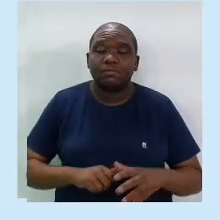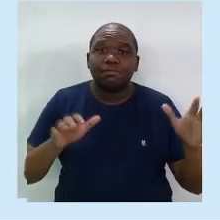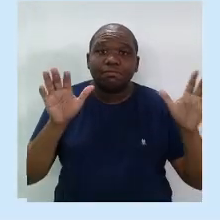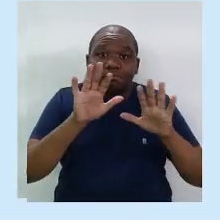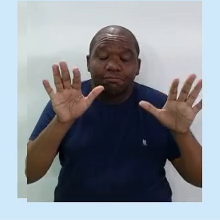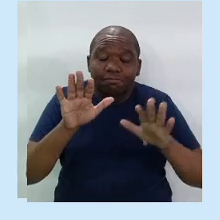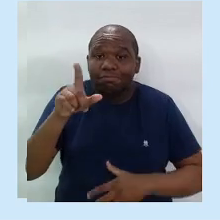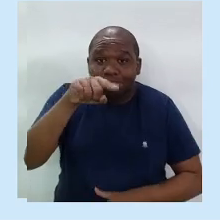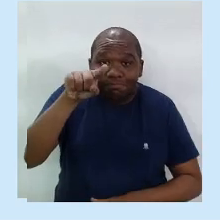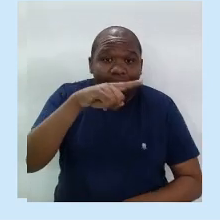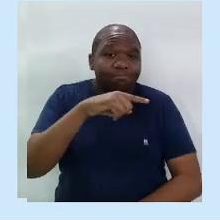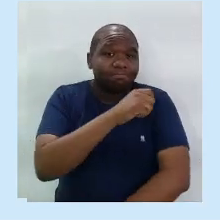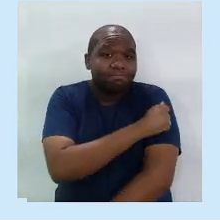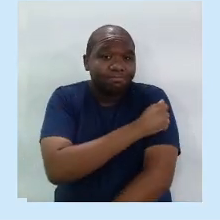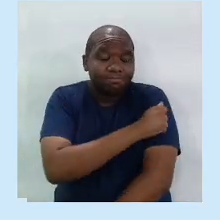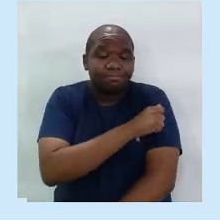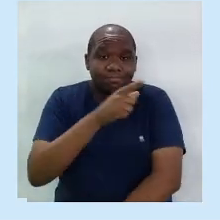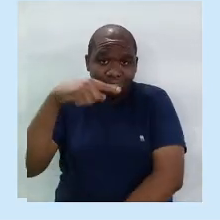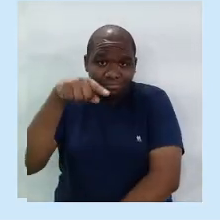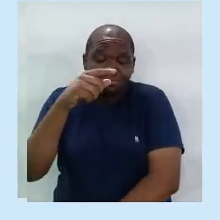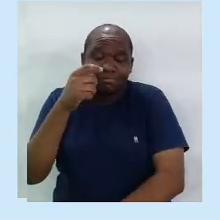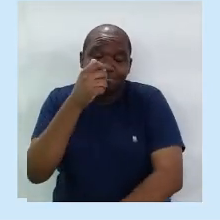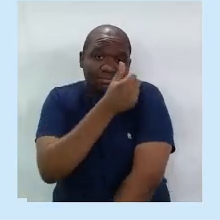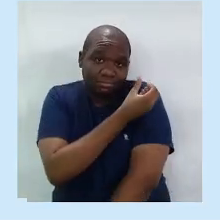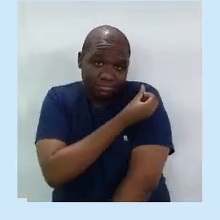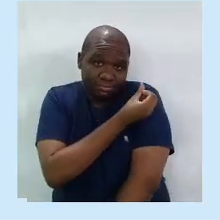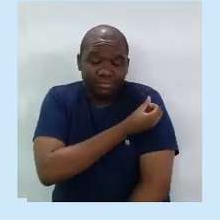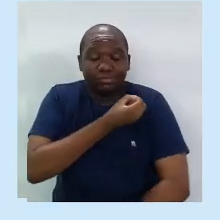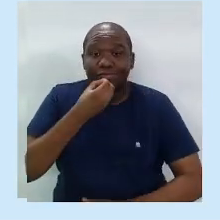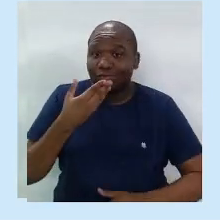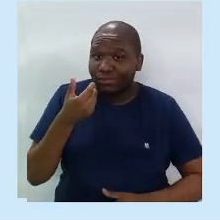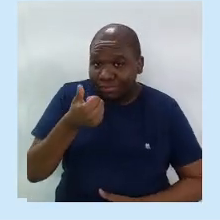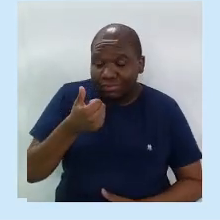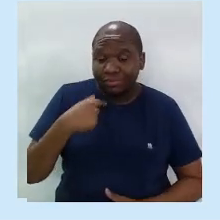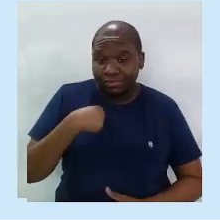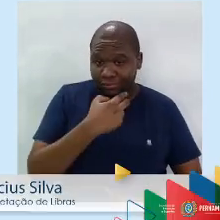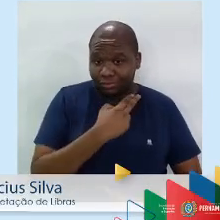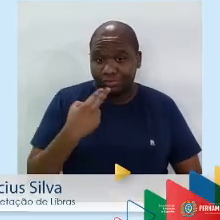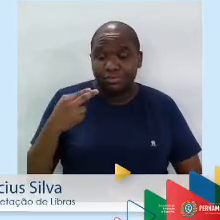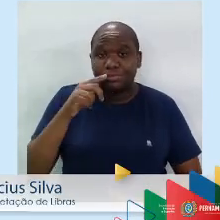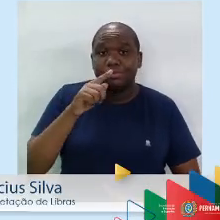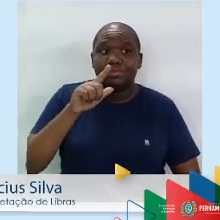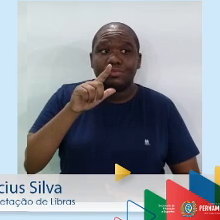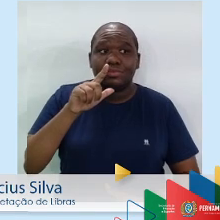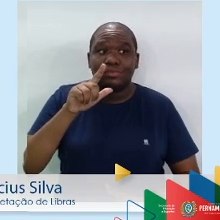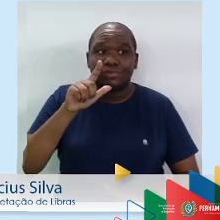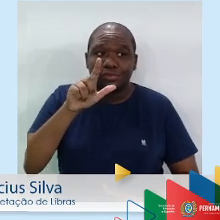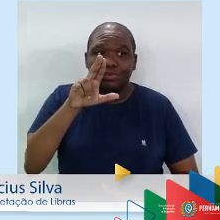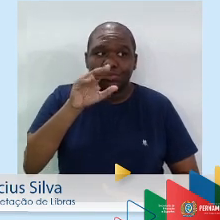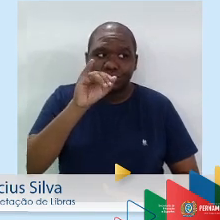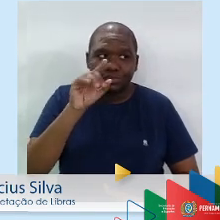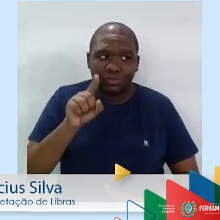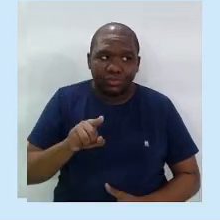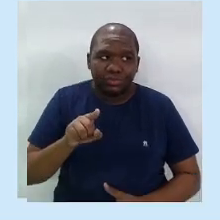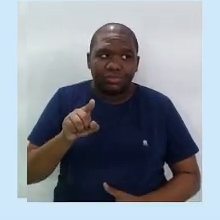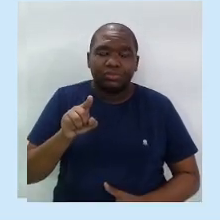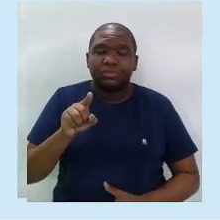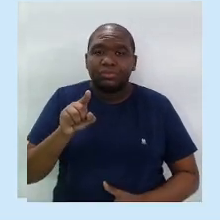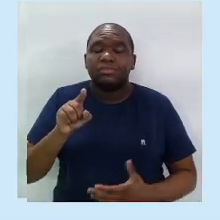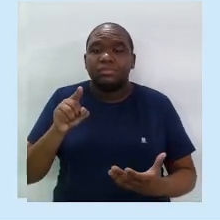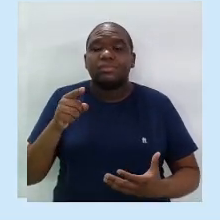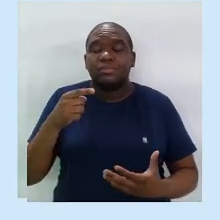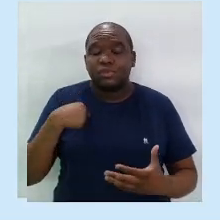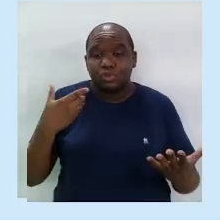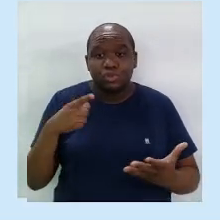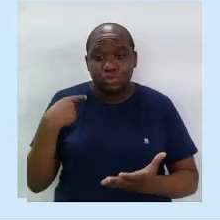Olá, meus queridos alunos do sexto ano, tudo bem com vocês? Meu nome é Ives Fernando, eu sou professor de Ciências e hoje nós